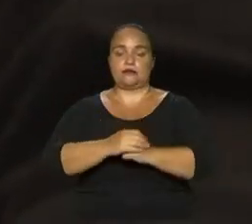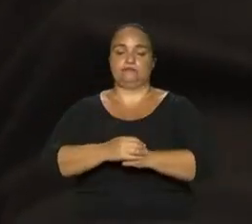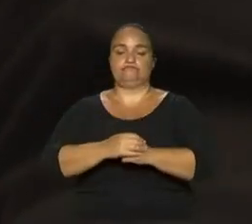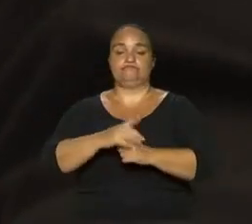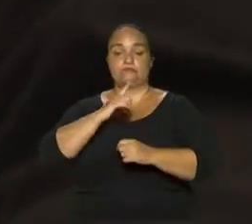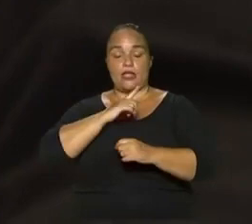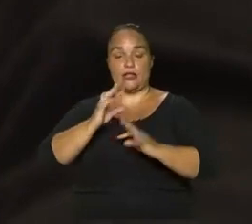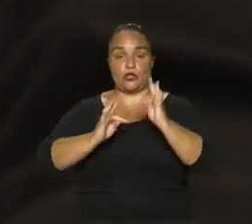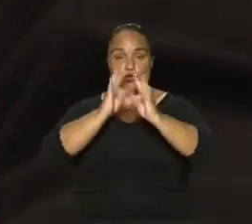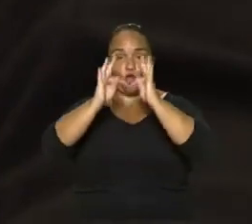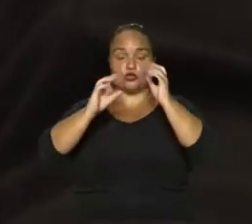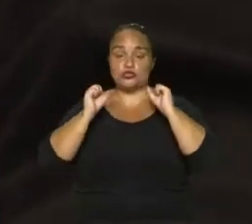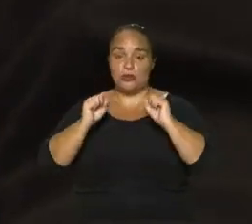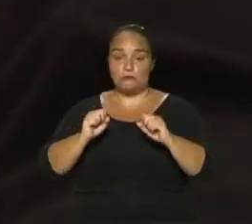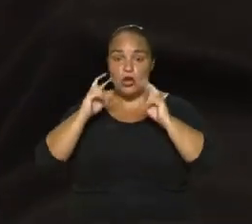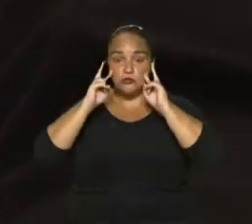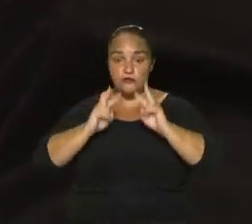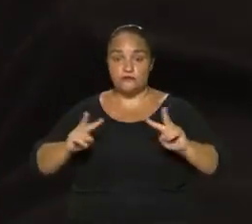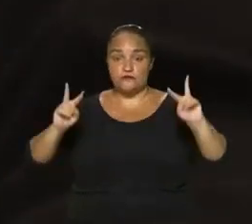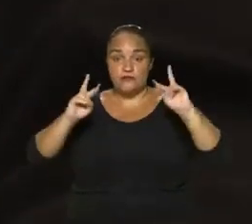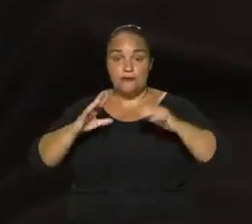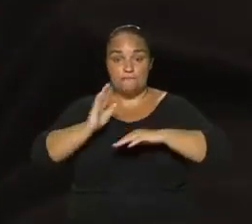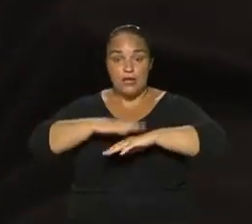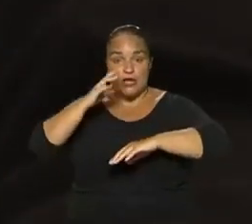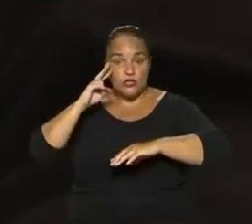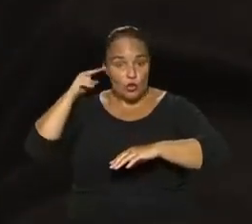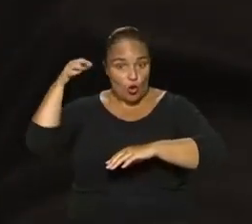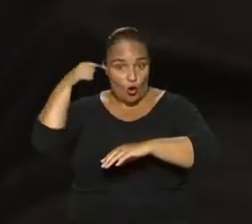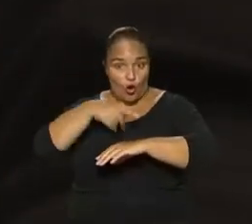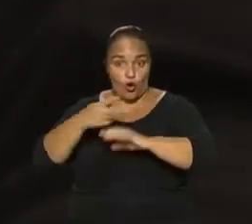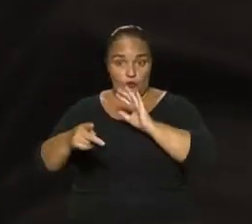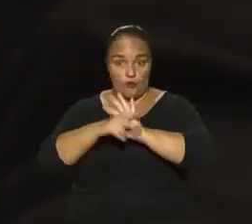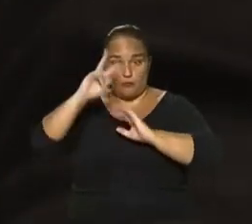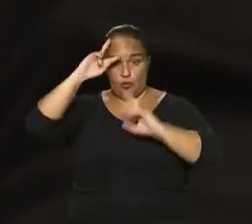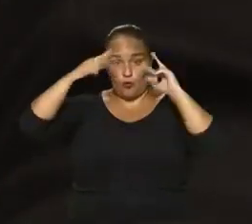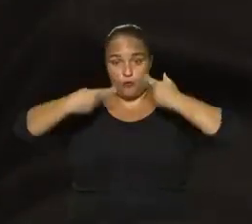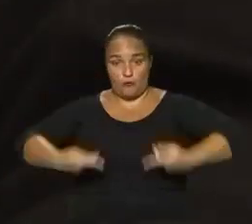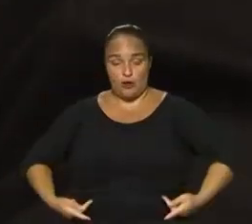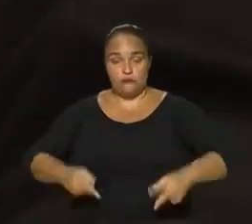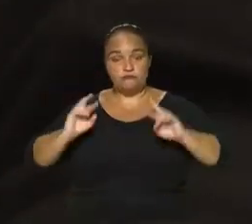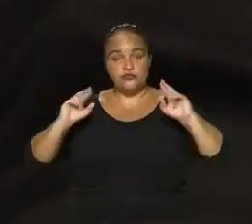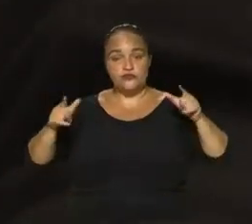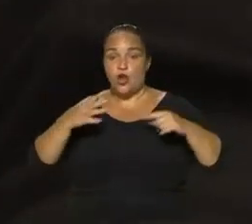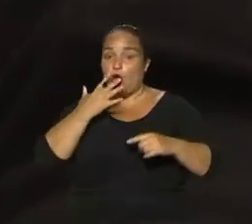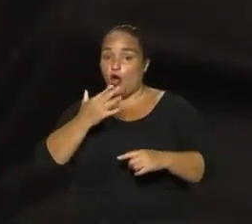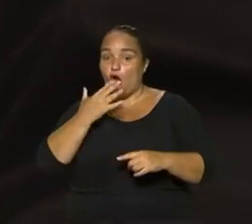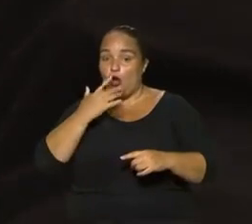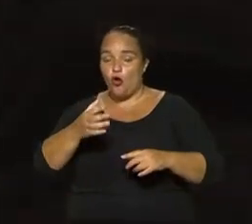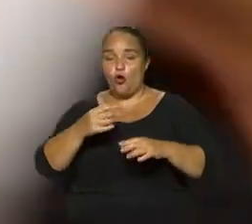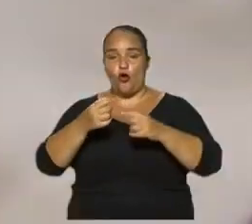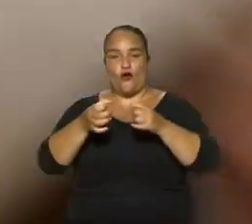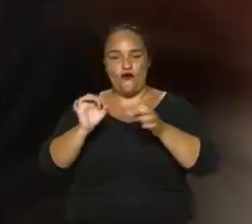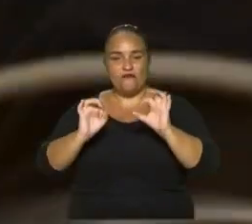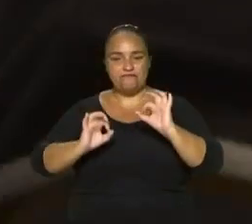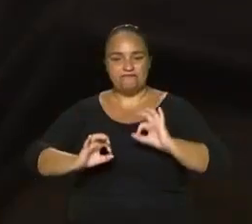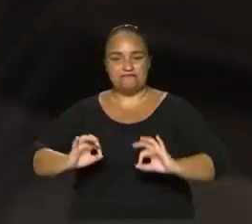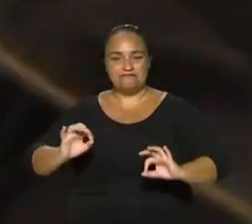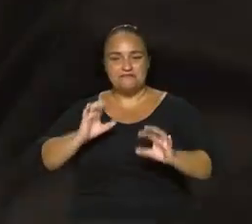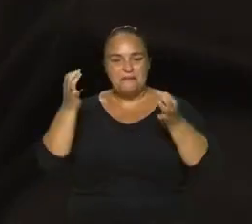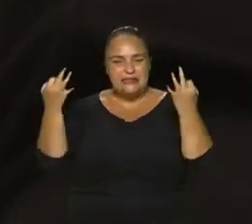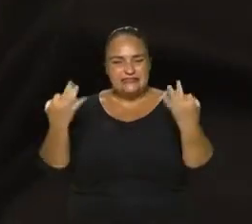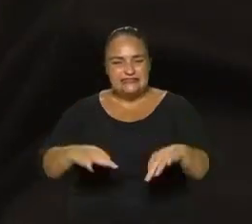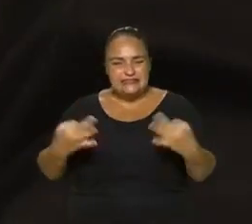a tecnologia pode enxergar mais que o olho humano, identificando diferenças de cores e formas muito mais